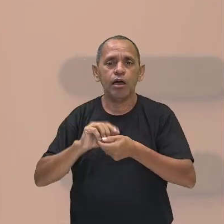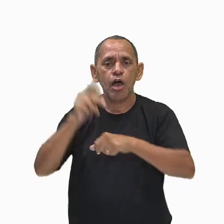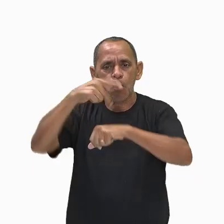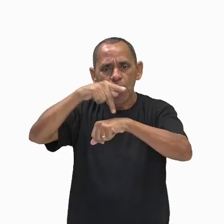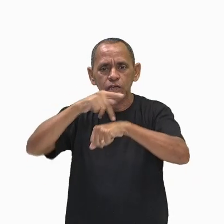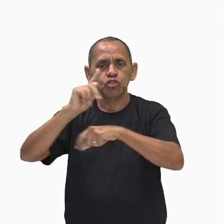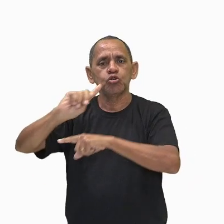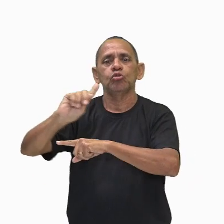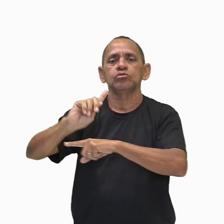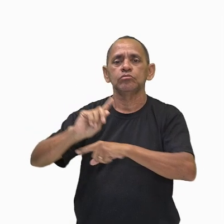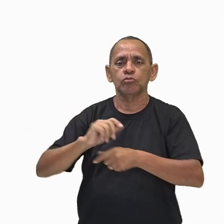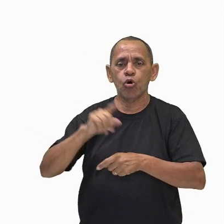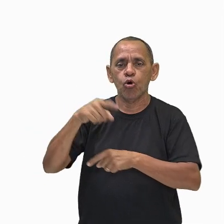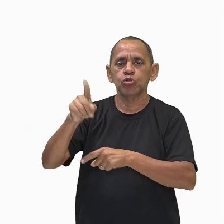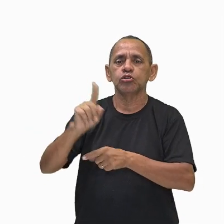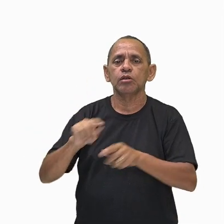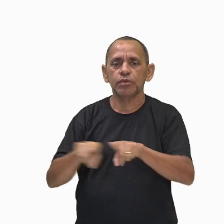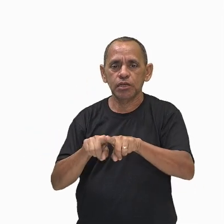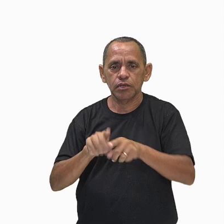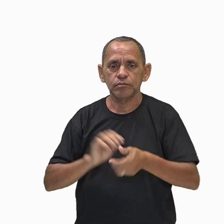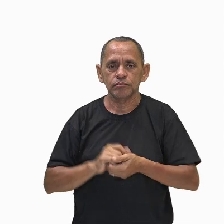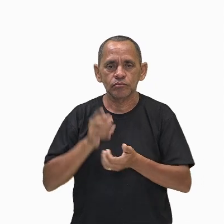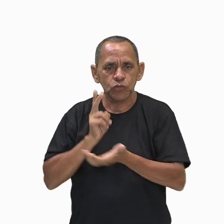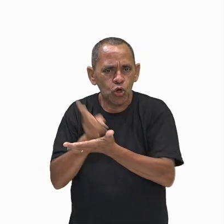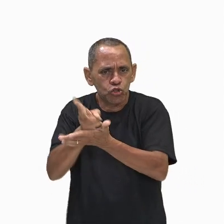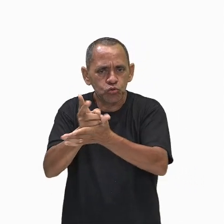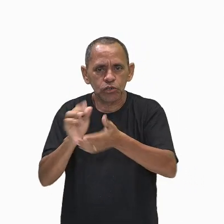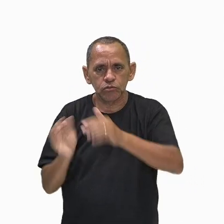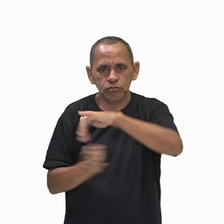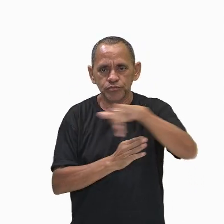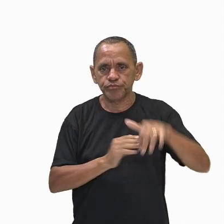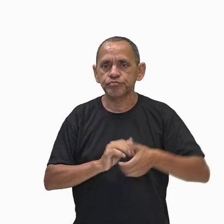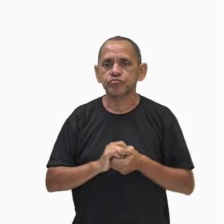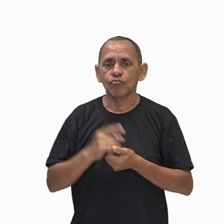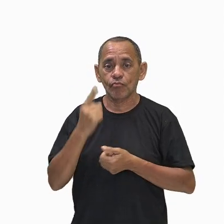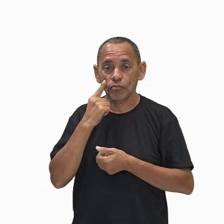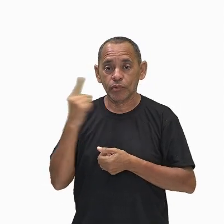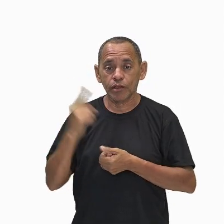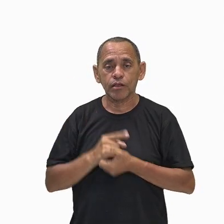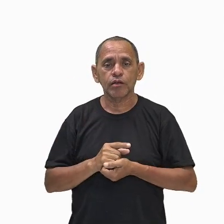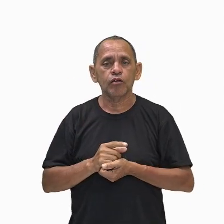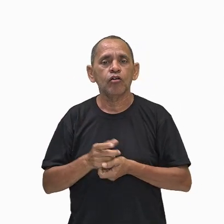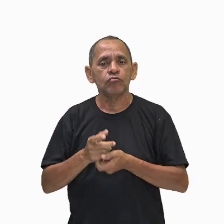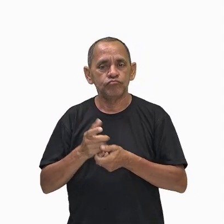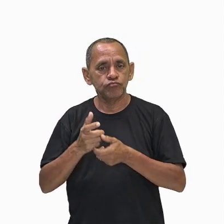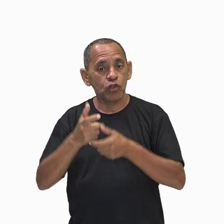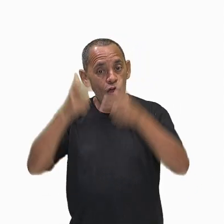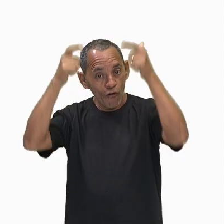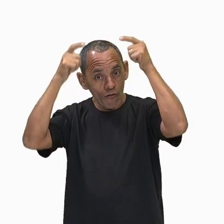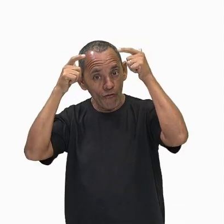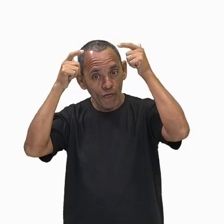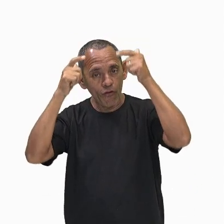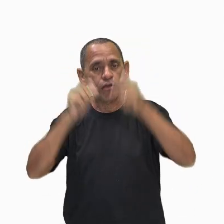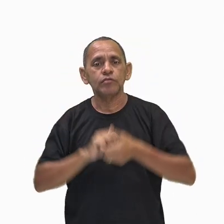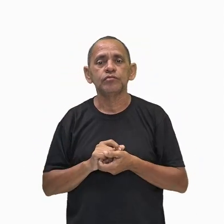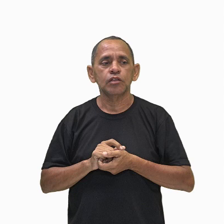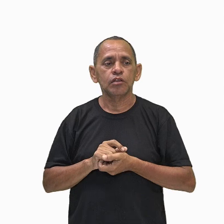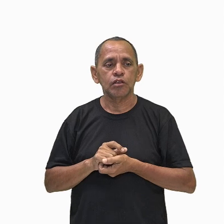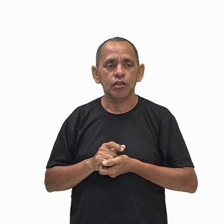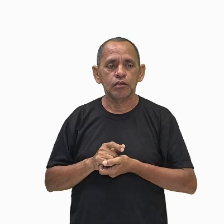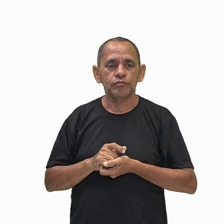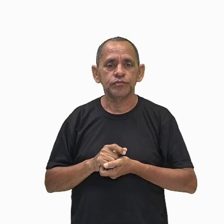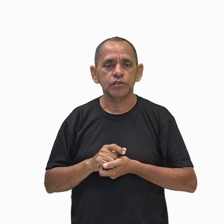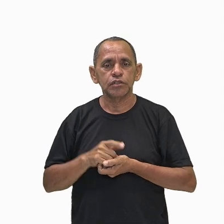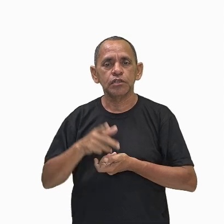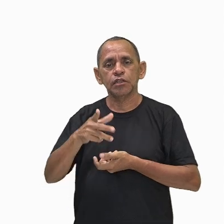Equador. Vamos adiante, olha só, sob o comando, então, dos líderes, o Frei Caneca, Cipriano Barata e o Manuel de Carvalho Paz de Andrade